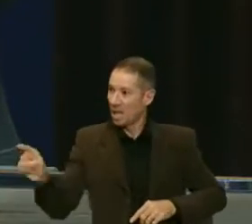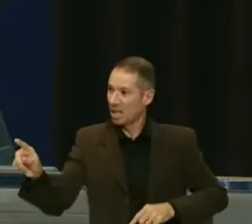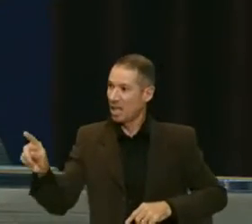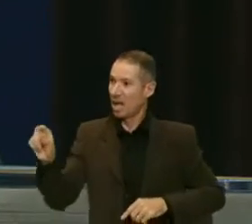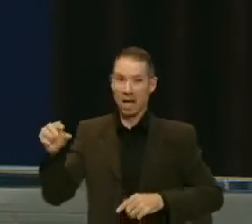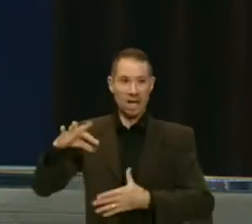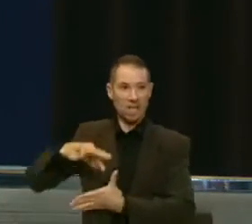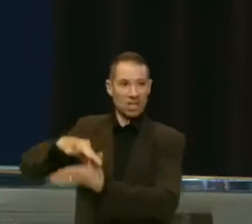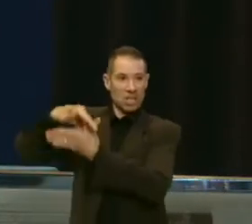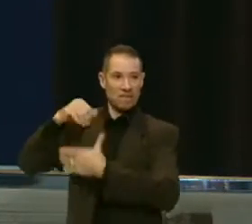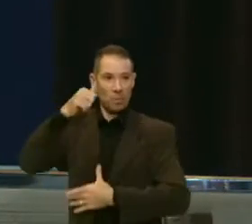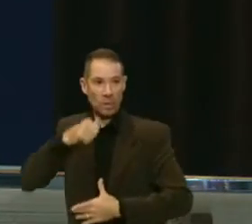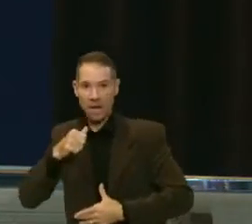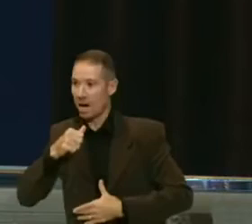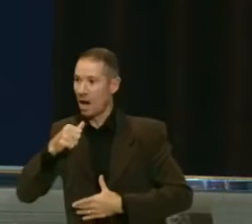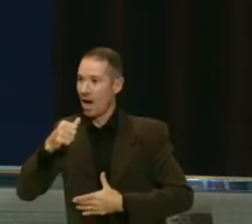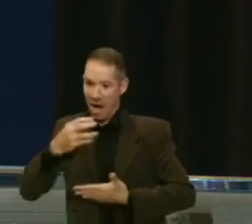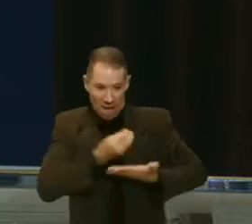porque eu creio.